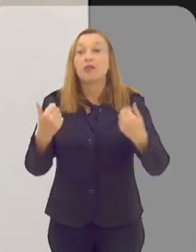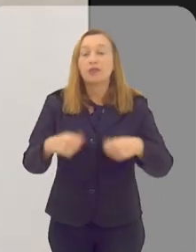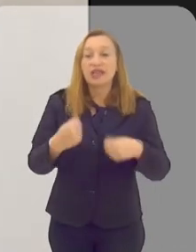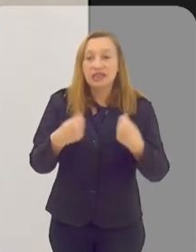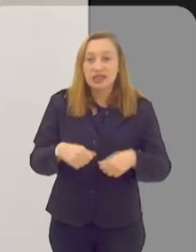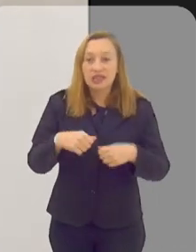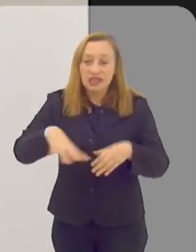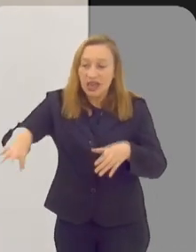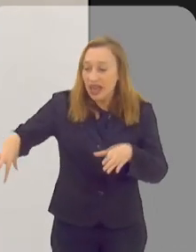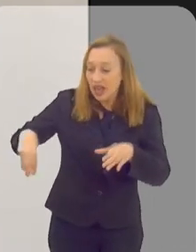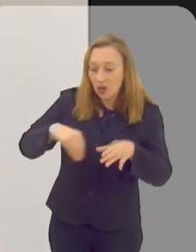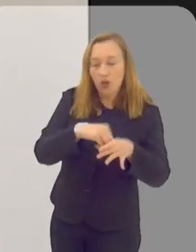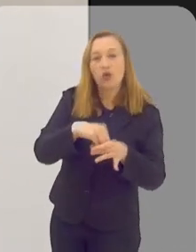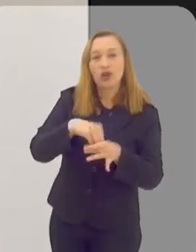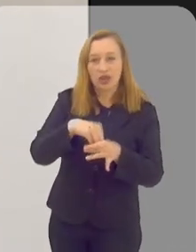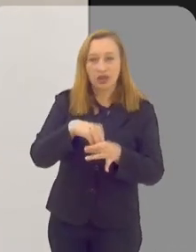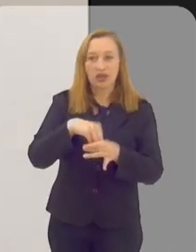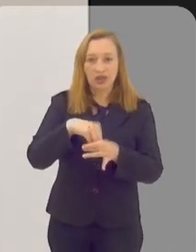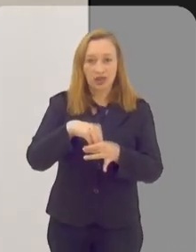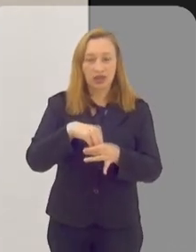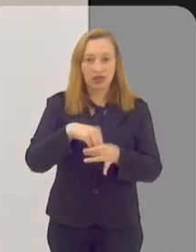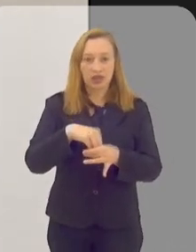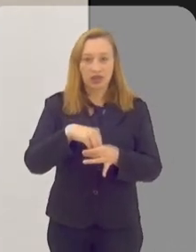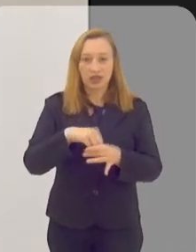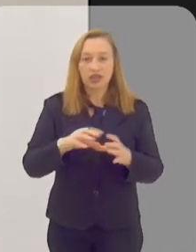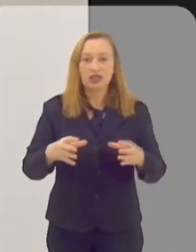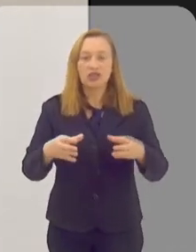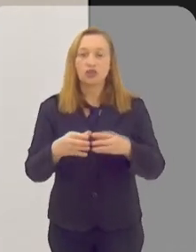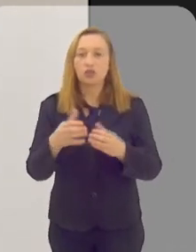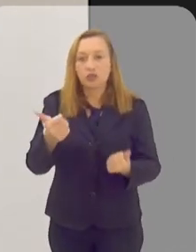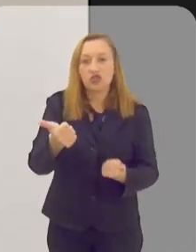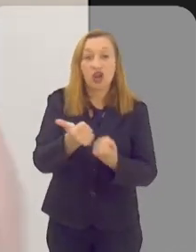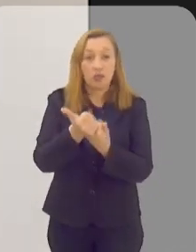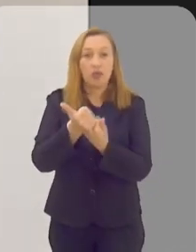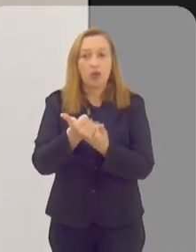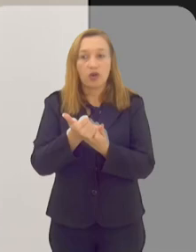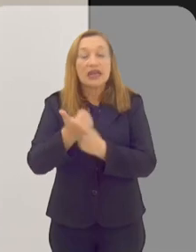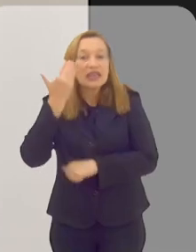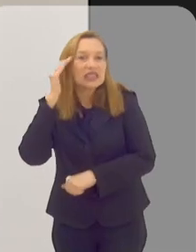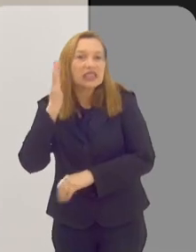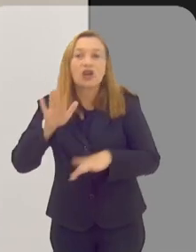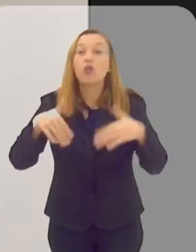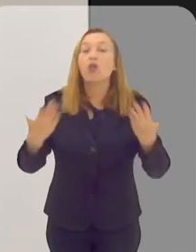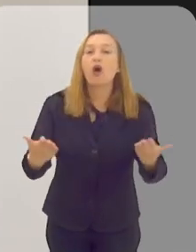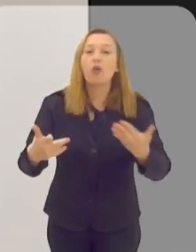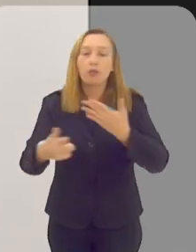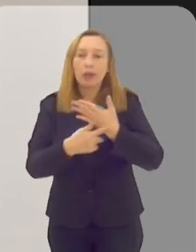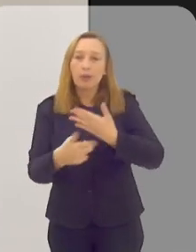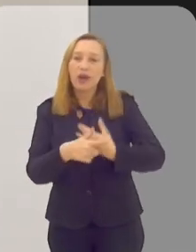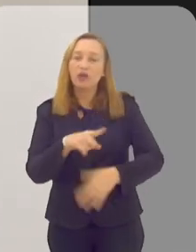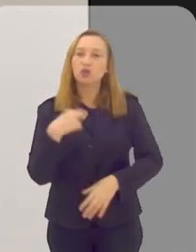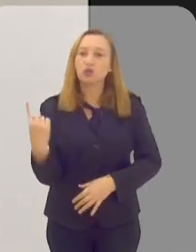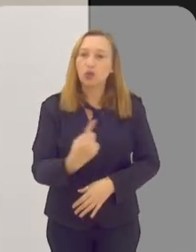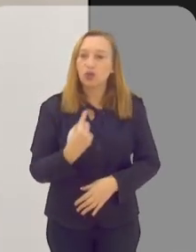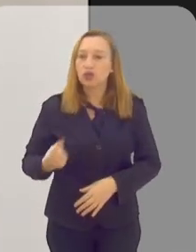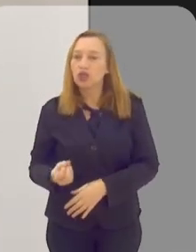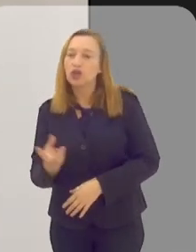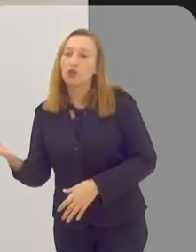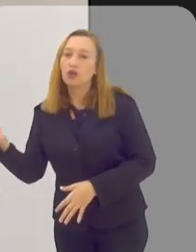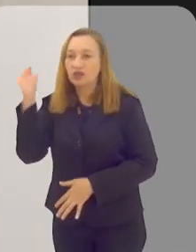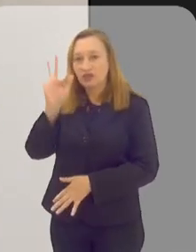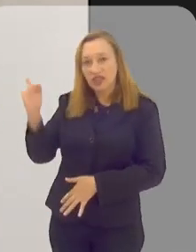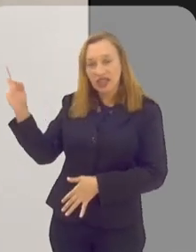muito grupo. Né? A gente precisa se plugar nessa rede, nessas redes já existentes, e a gente entender qual a